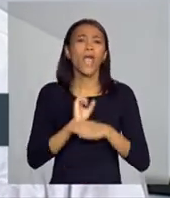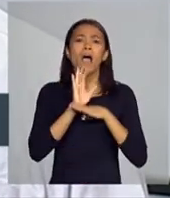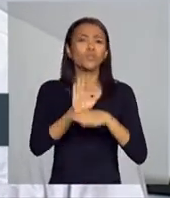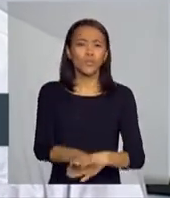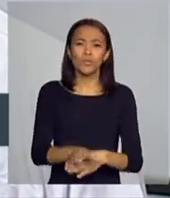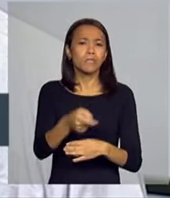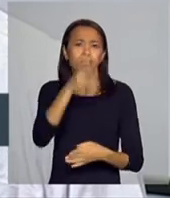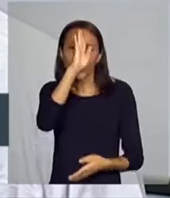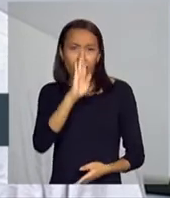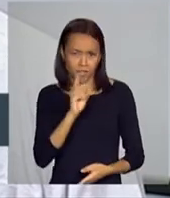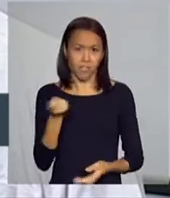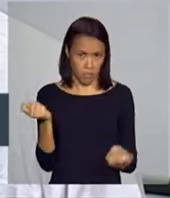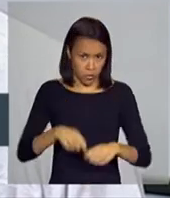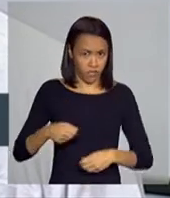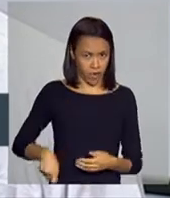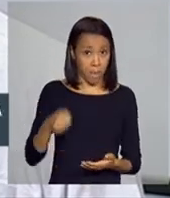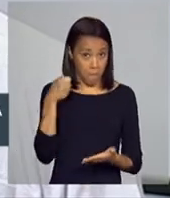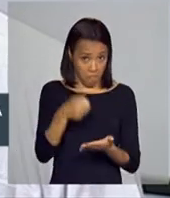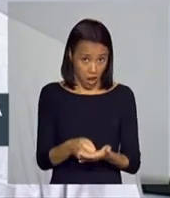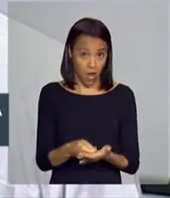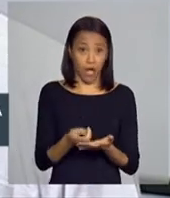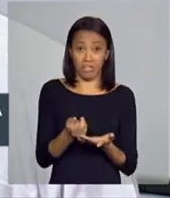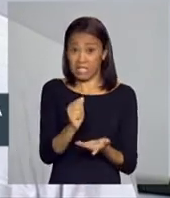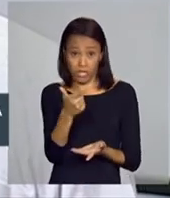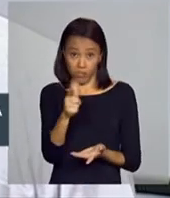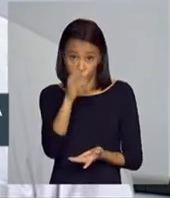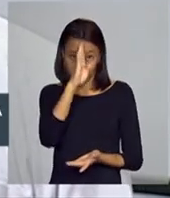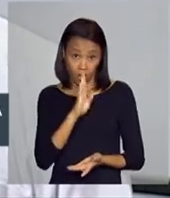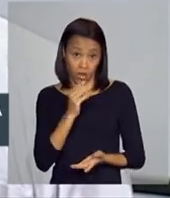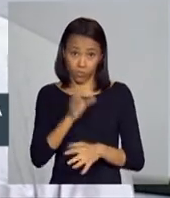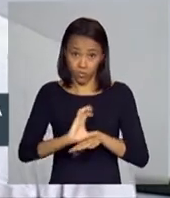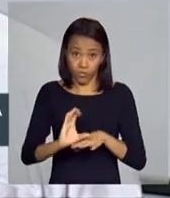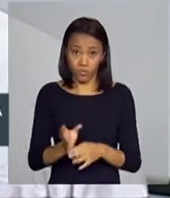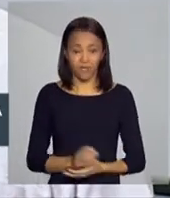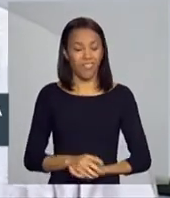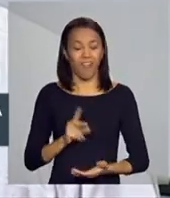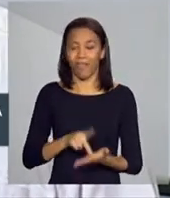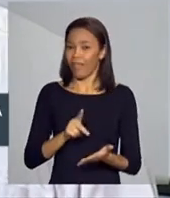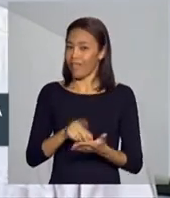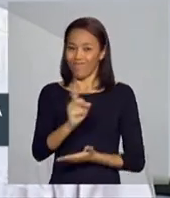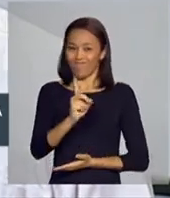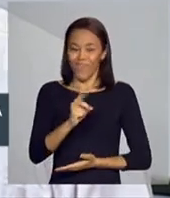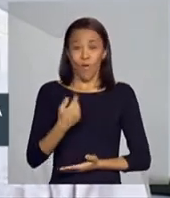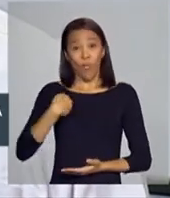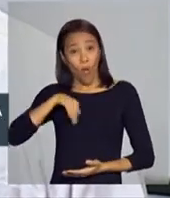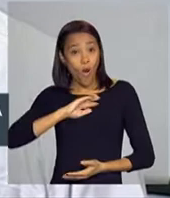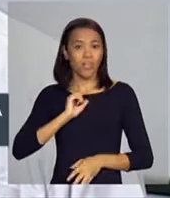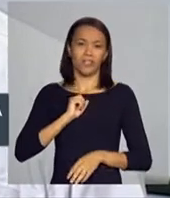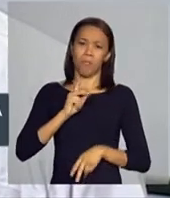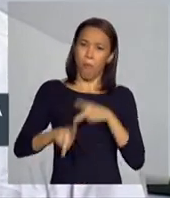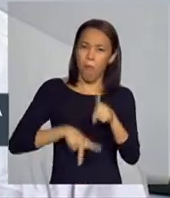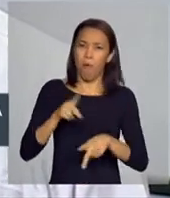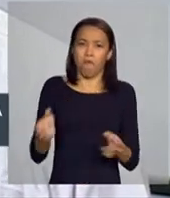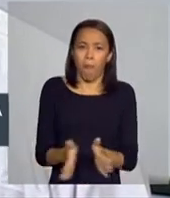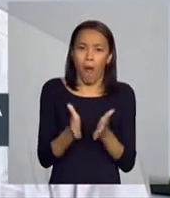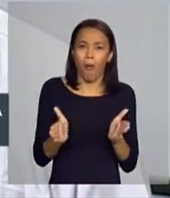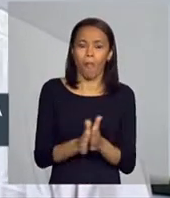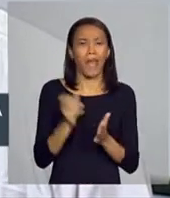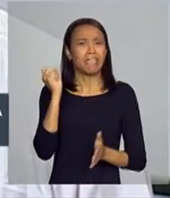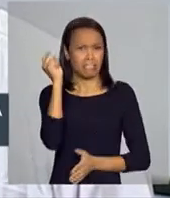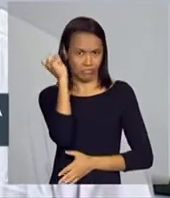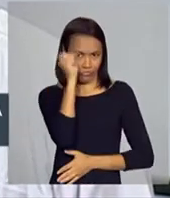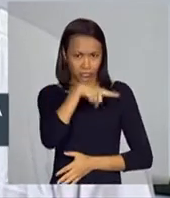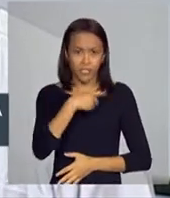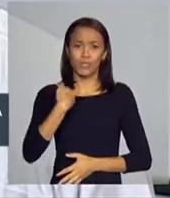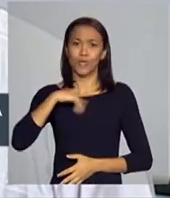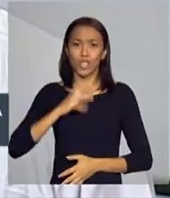além dele ser de graça você teria condições de pagar se não fosse de graça o curso não na verdade não né a gente como uma população mais carente é complicado a